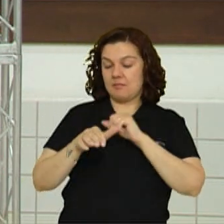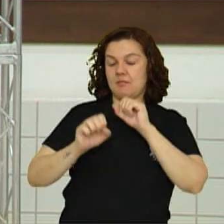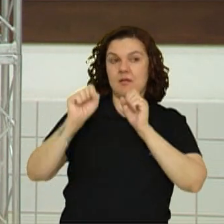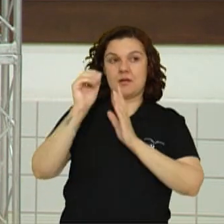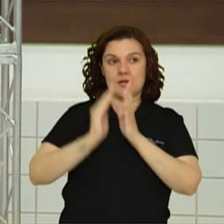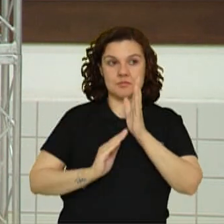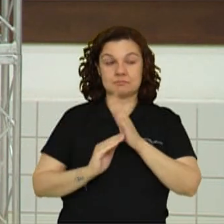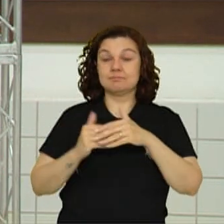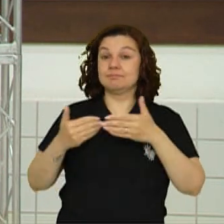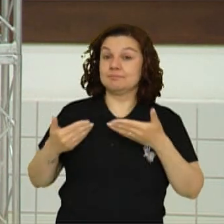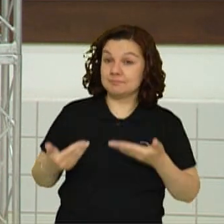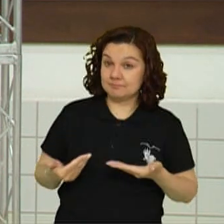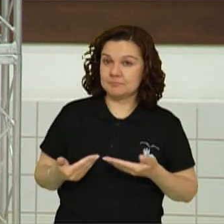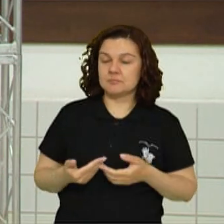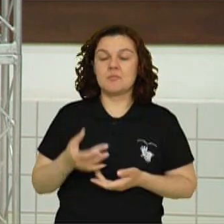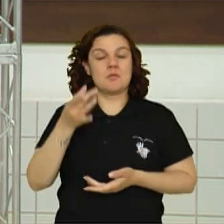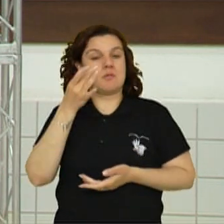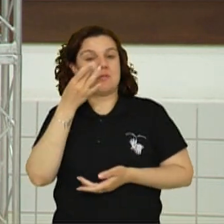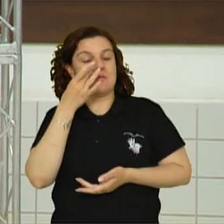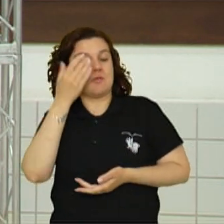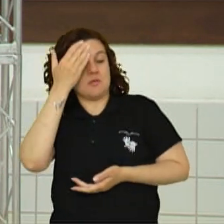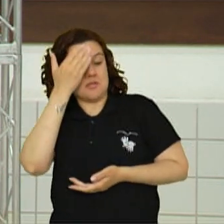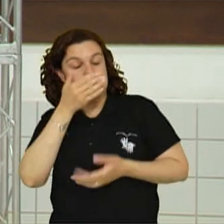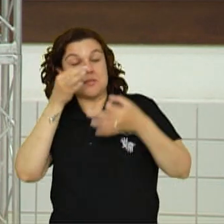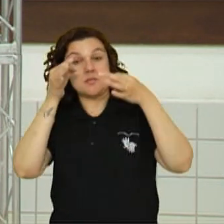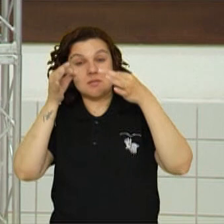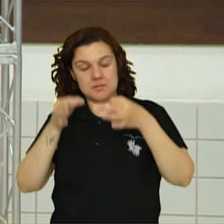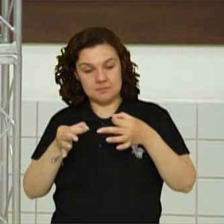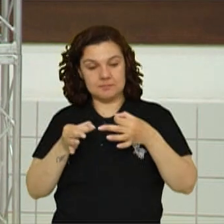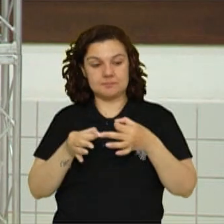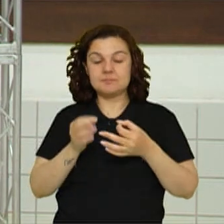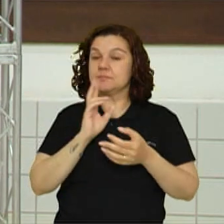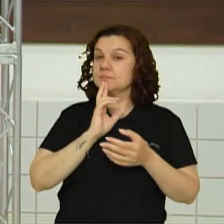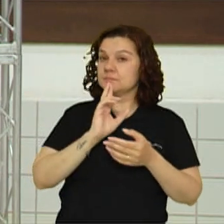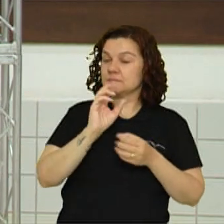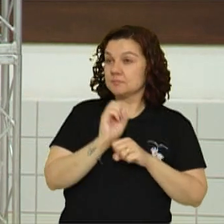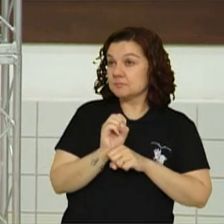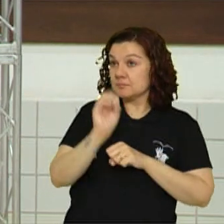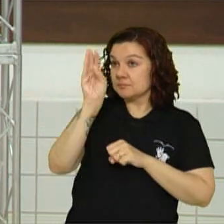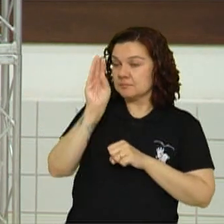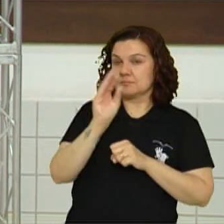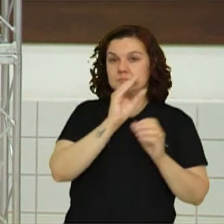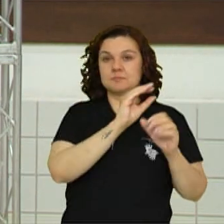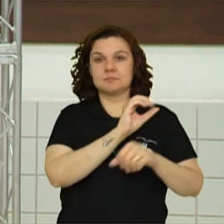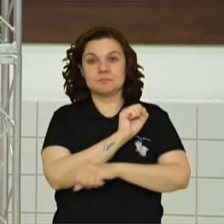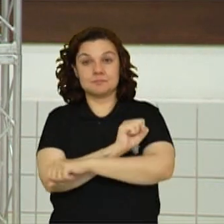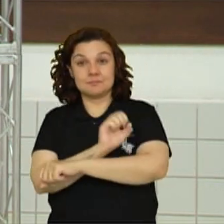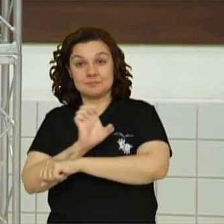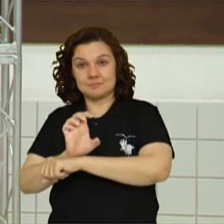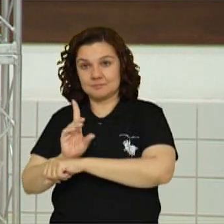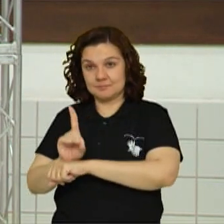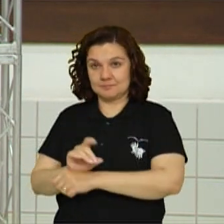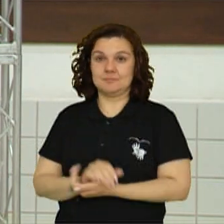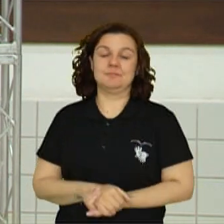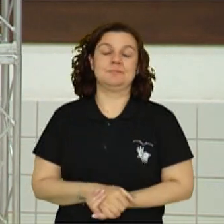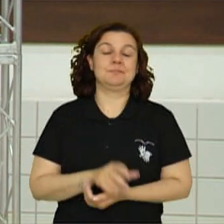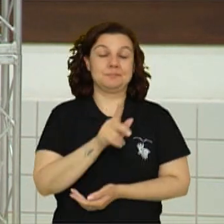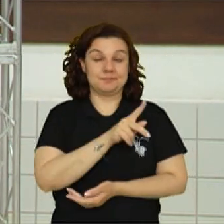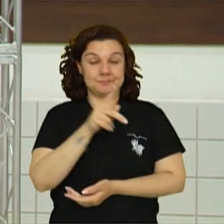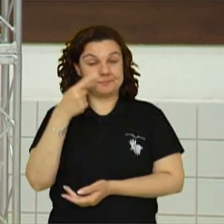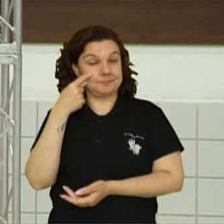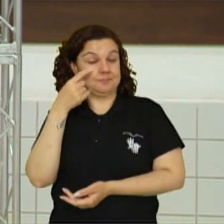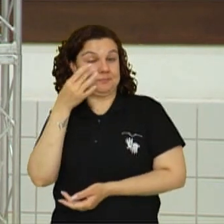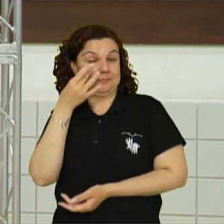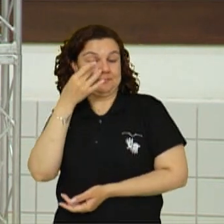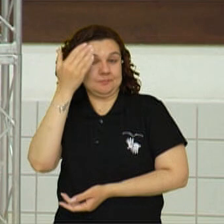atividade, enfim, se certifique que essa resolução você enviou para a plataforma para o seu professor